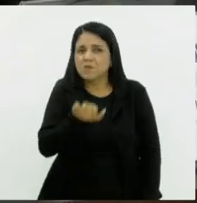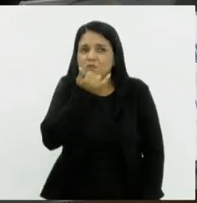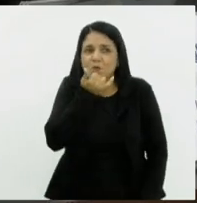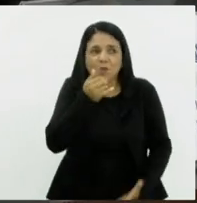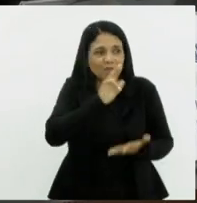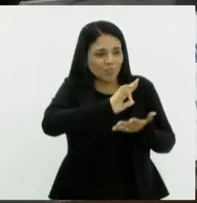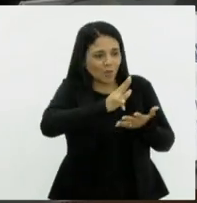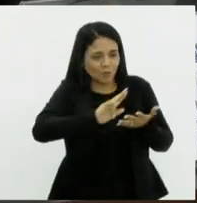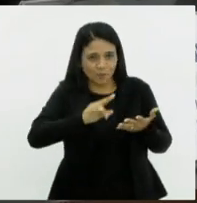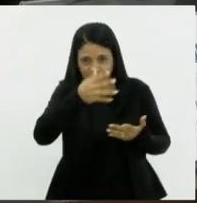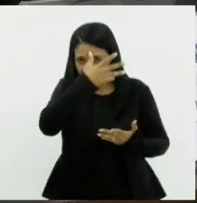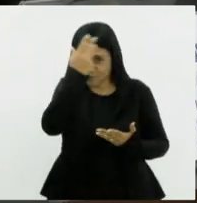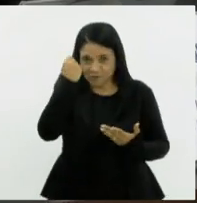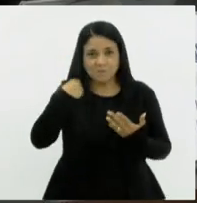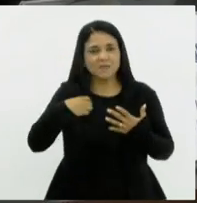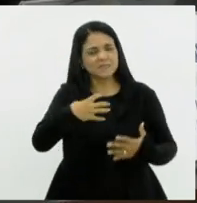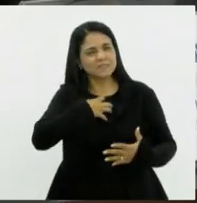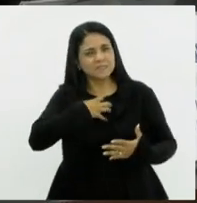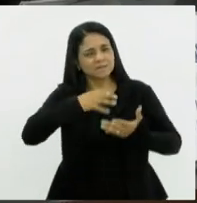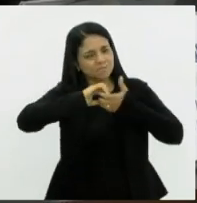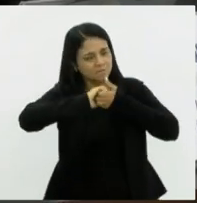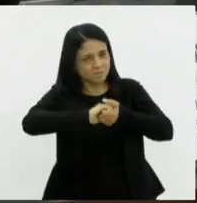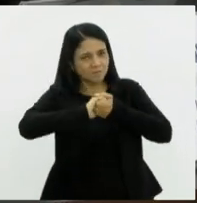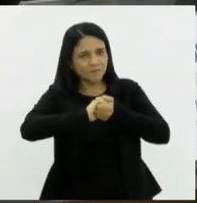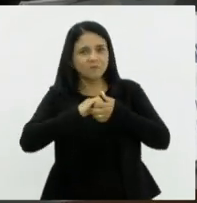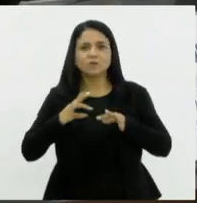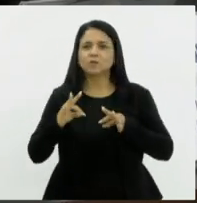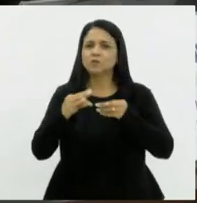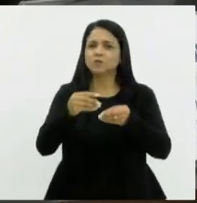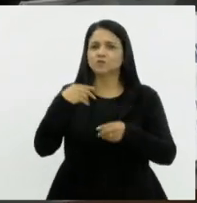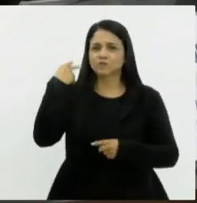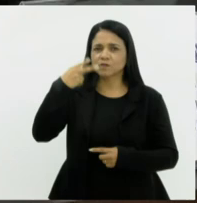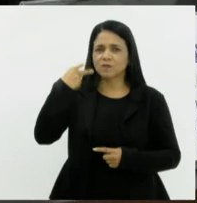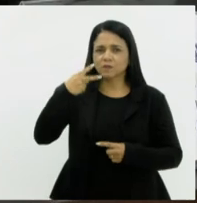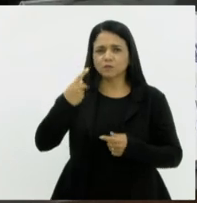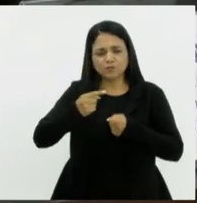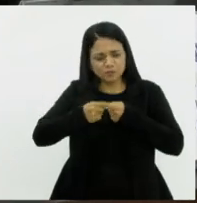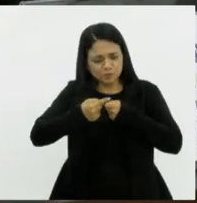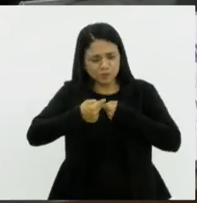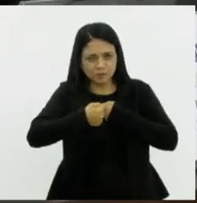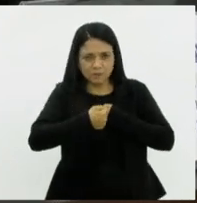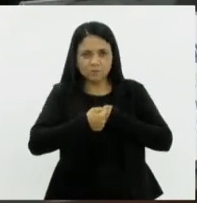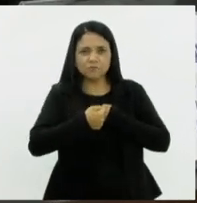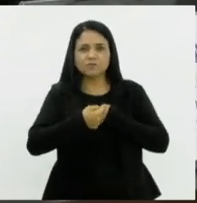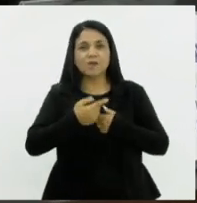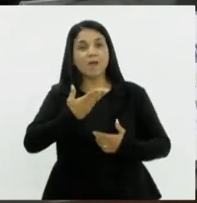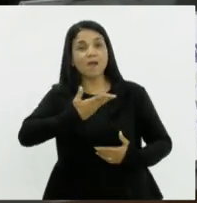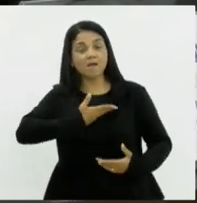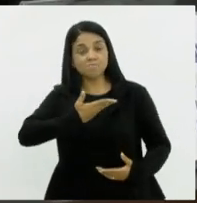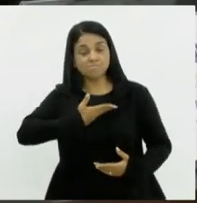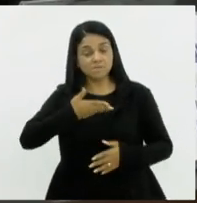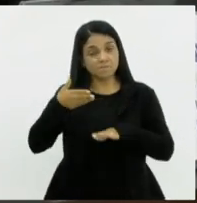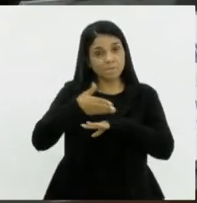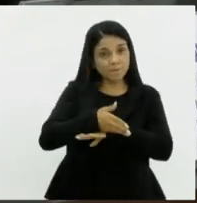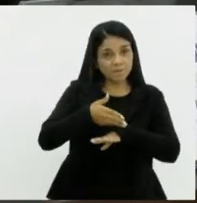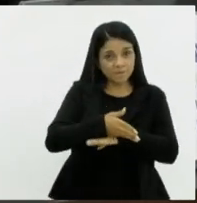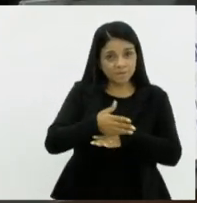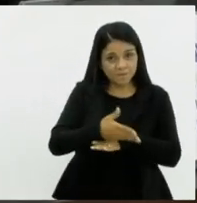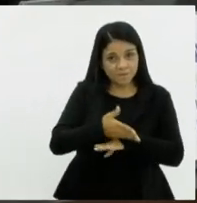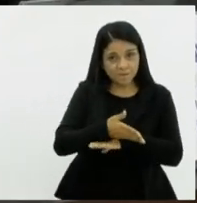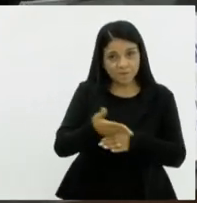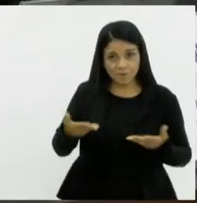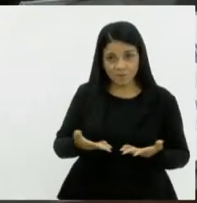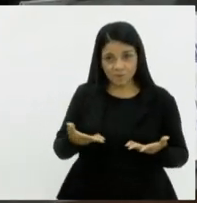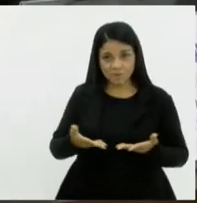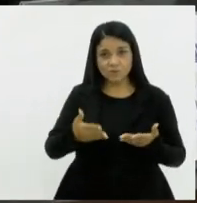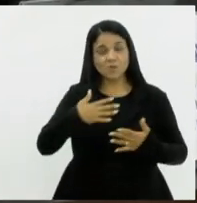sinto-se cumprimentados todos os vereadores dos outros municípios, todos os amigos que aqui estão presentes. É um prazer